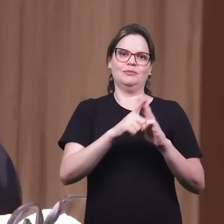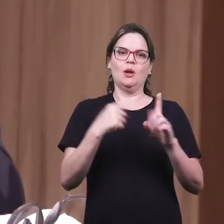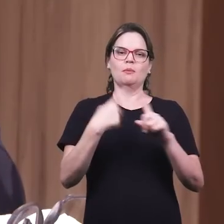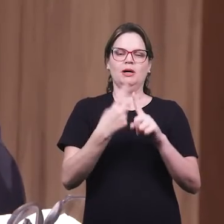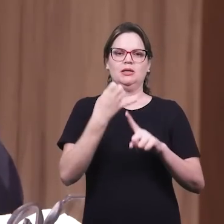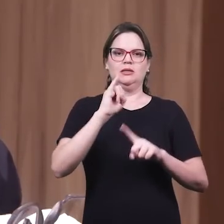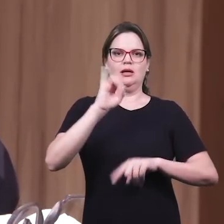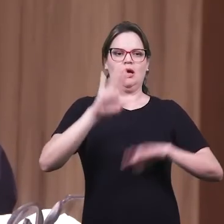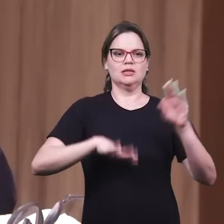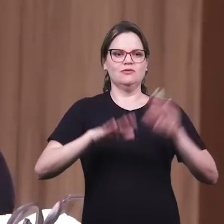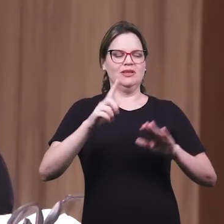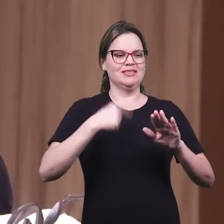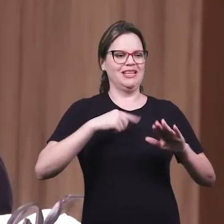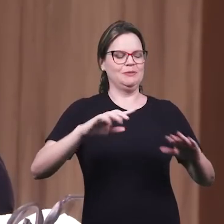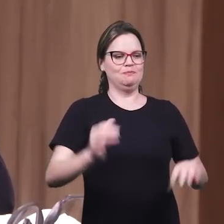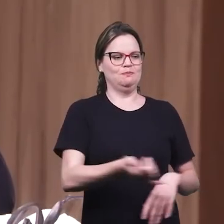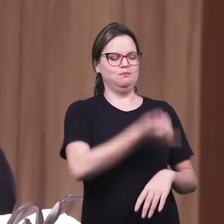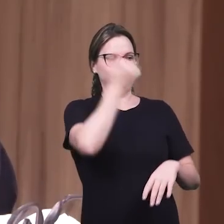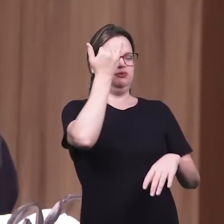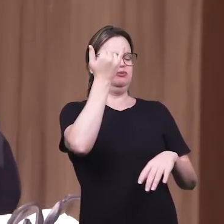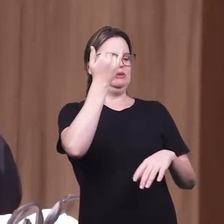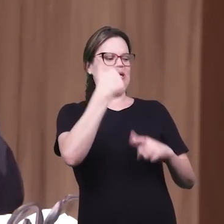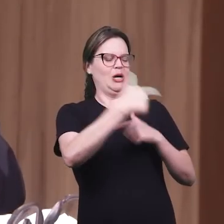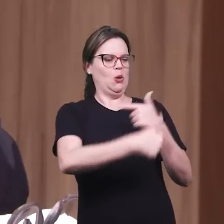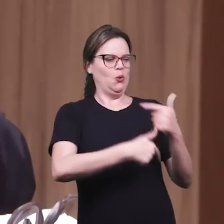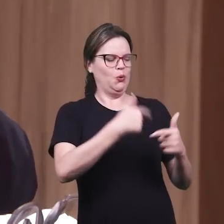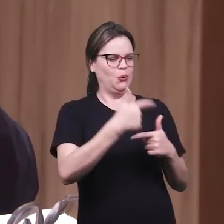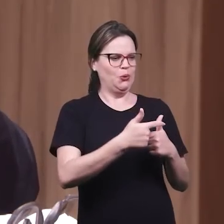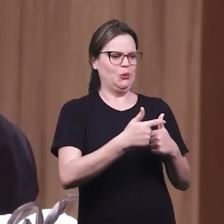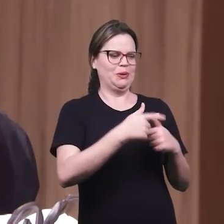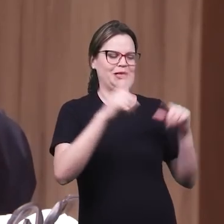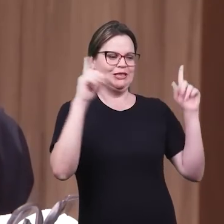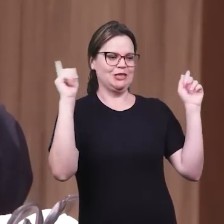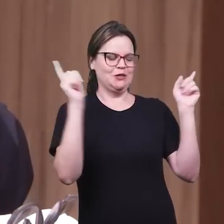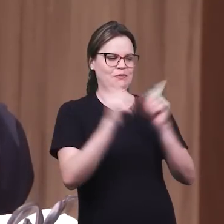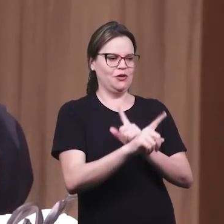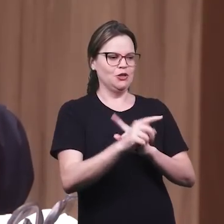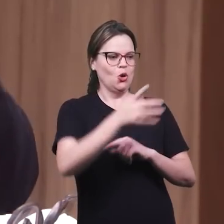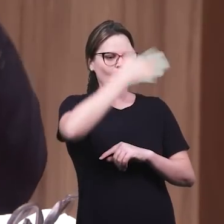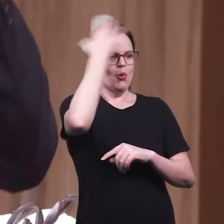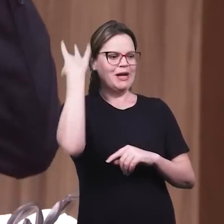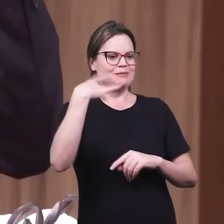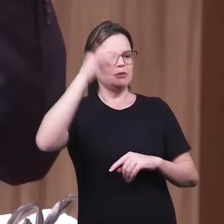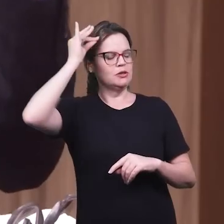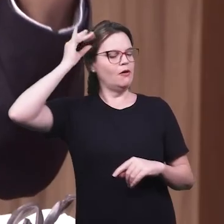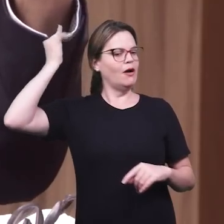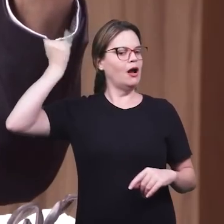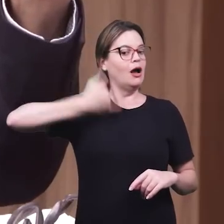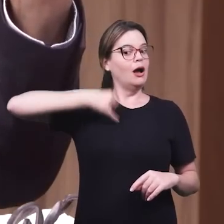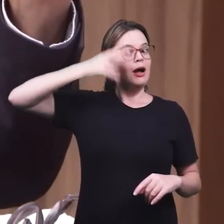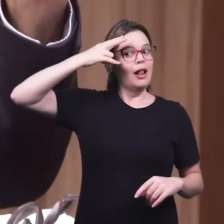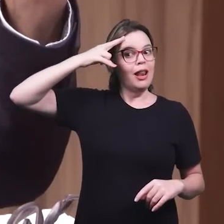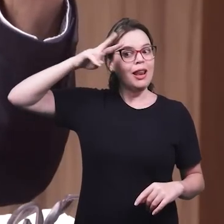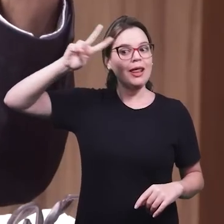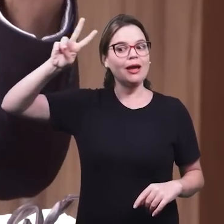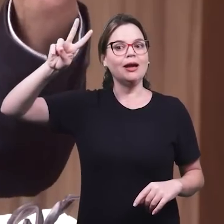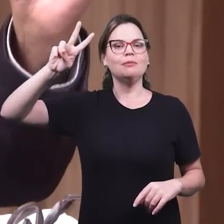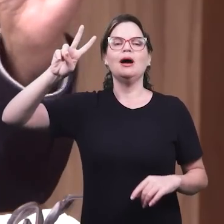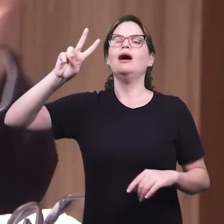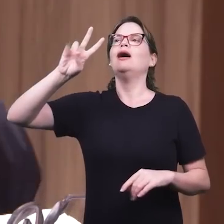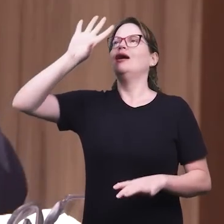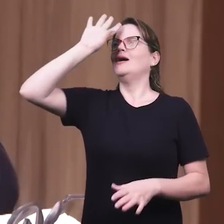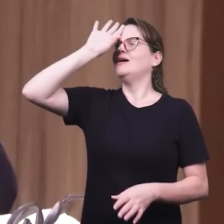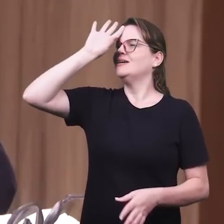a gente tem a capacidade de recuperar a memória que está ali armazenada no profundo, numa